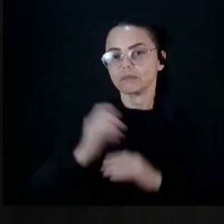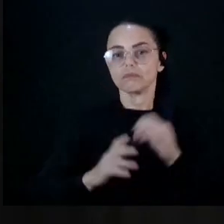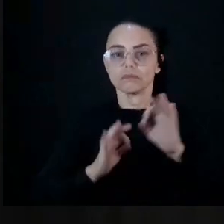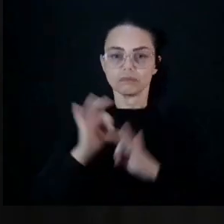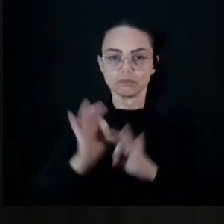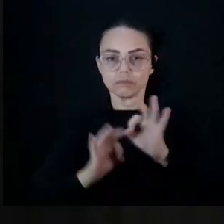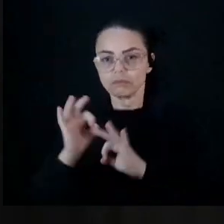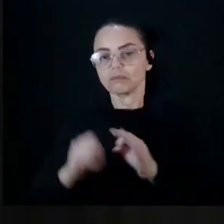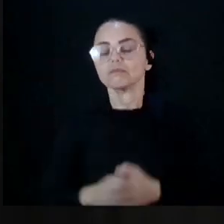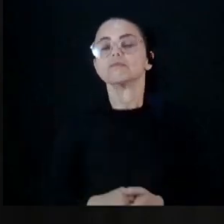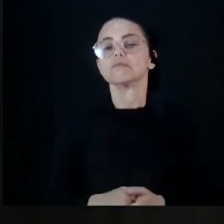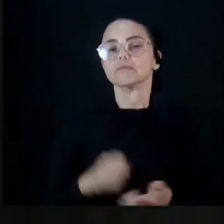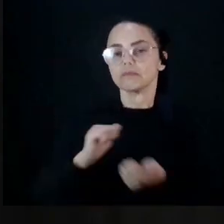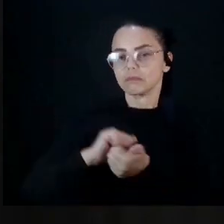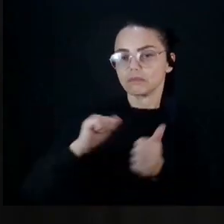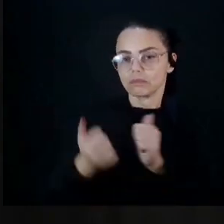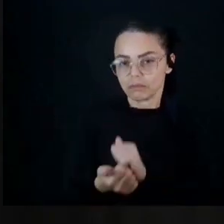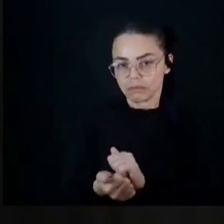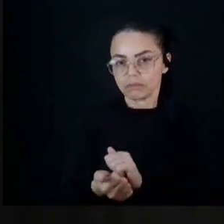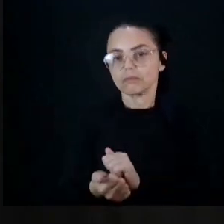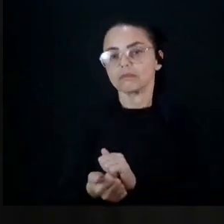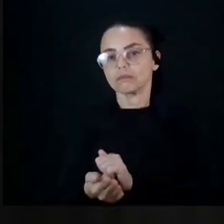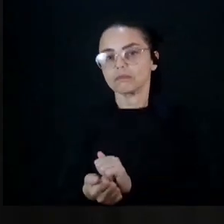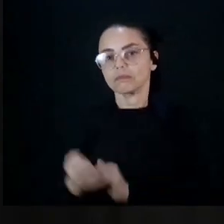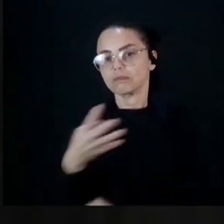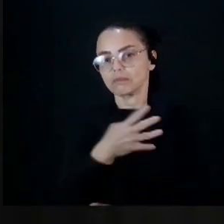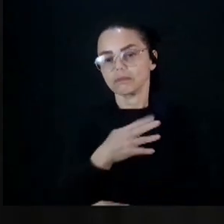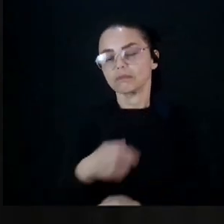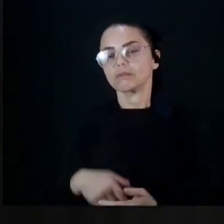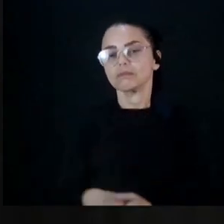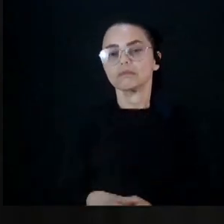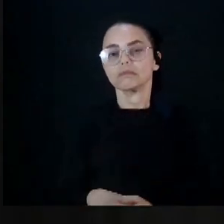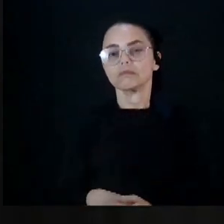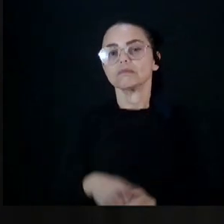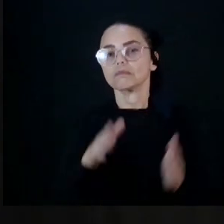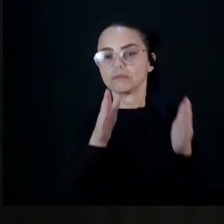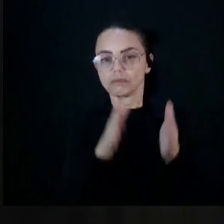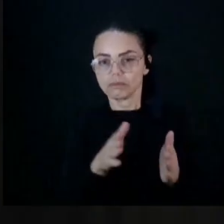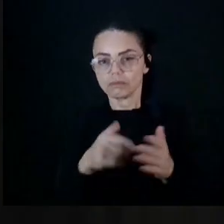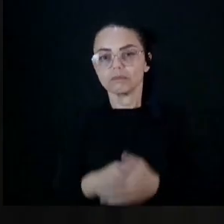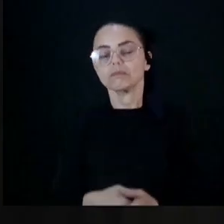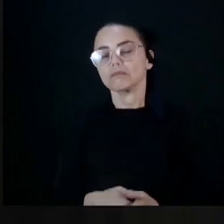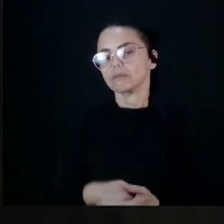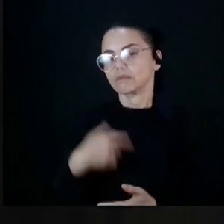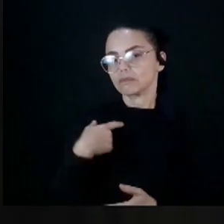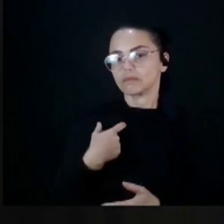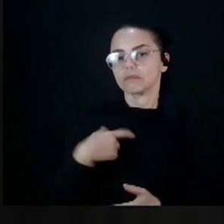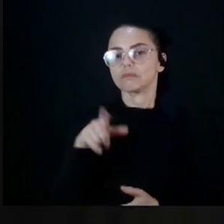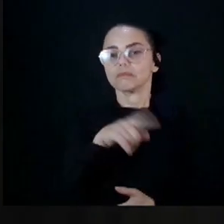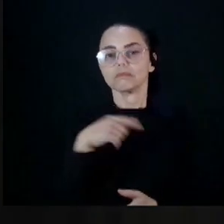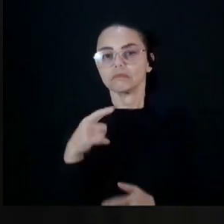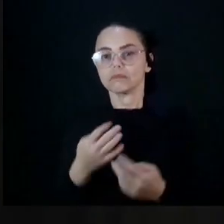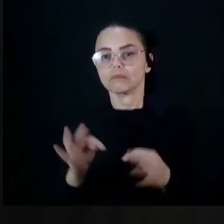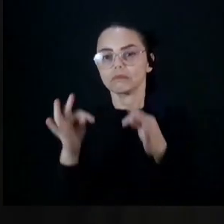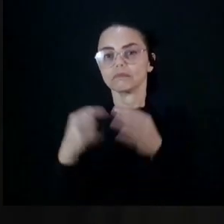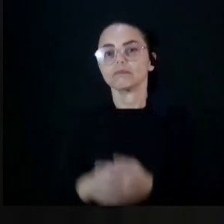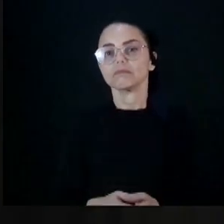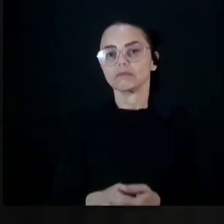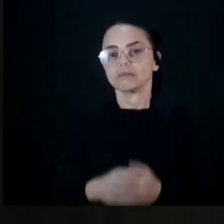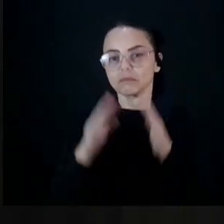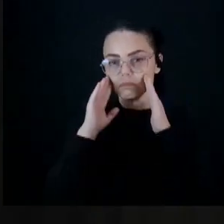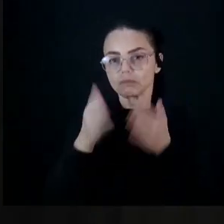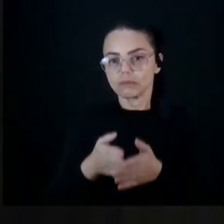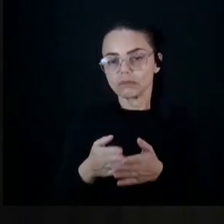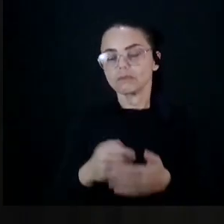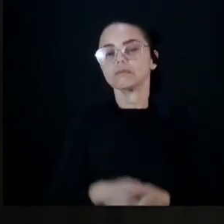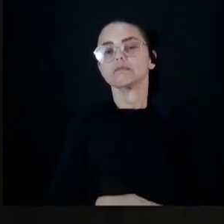se adaptar a essa nova realidade. E no próximo bloco, a gente continua falando de tecnologia, mas agora com foco em um dos maiores